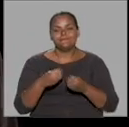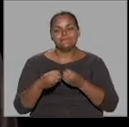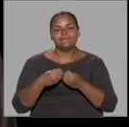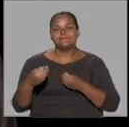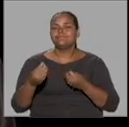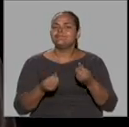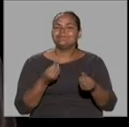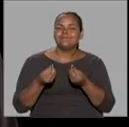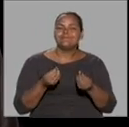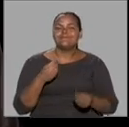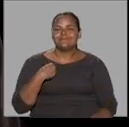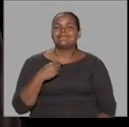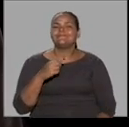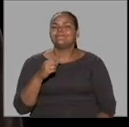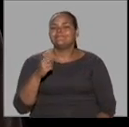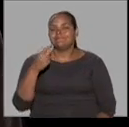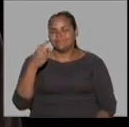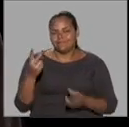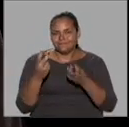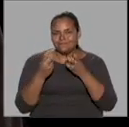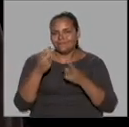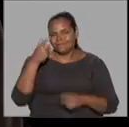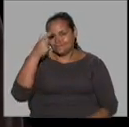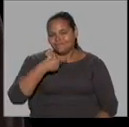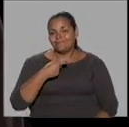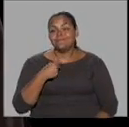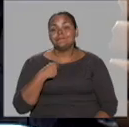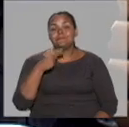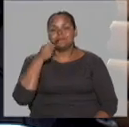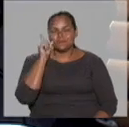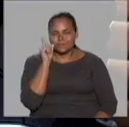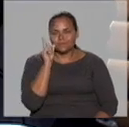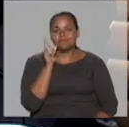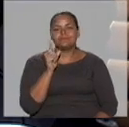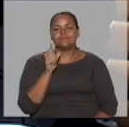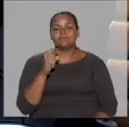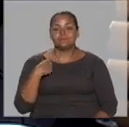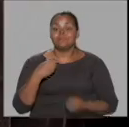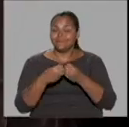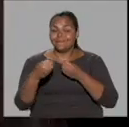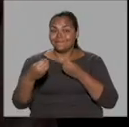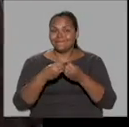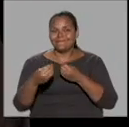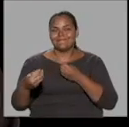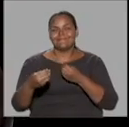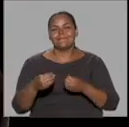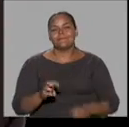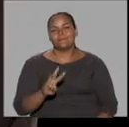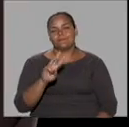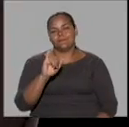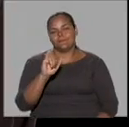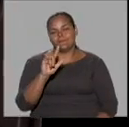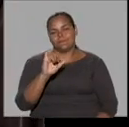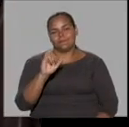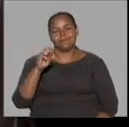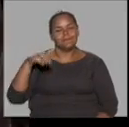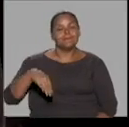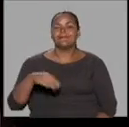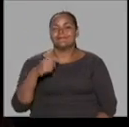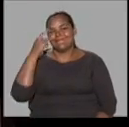Aí eu falei, como é que é? Ele falou, pô, eu reconheci porque a gente foi no show ontem. Era seu vizinho, é isso? Ele era meu vizinho, William, e eu não